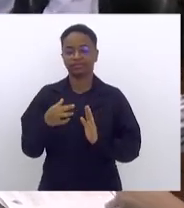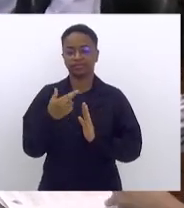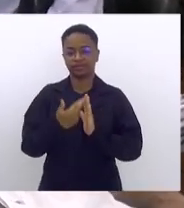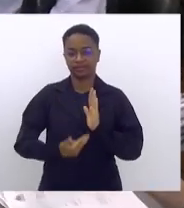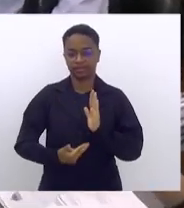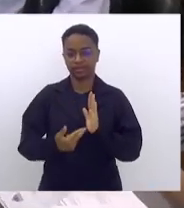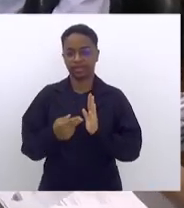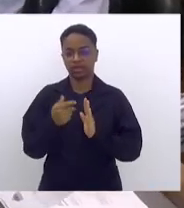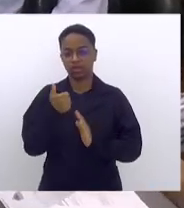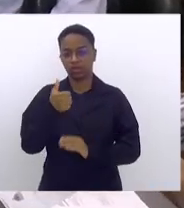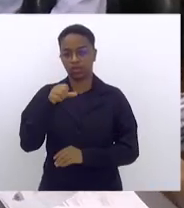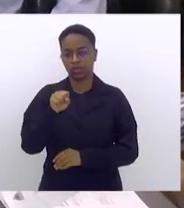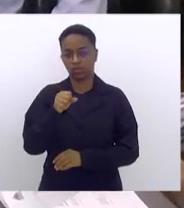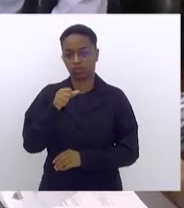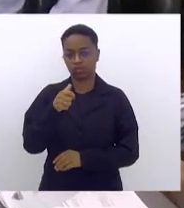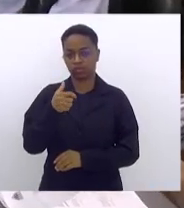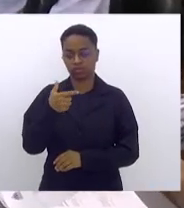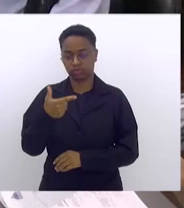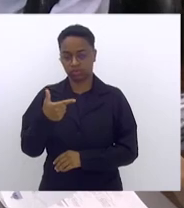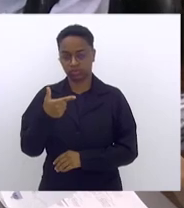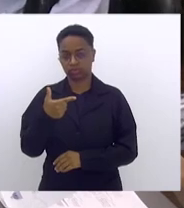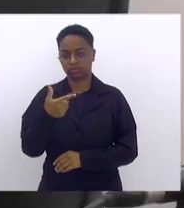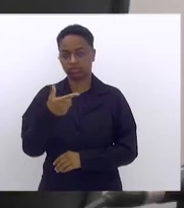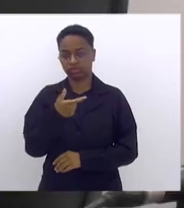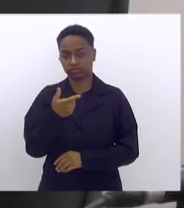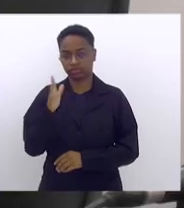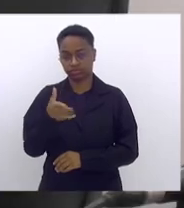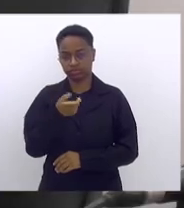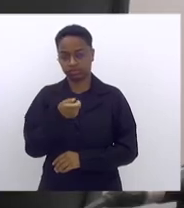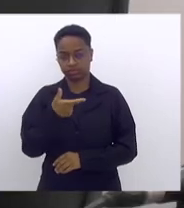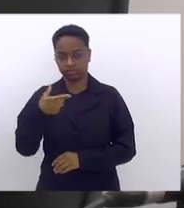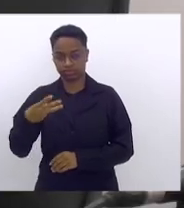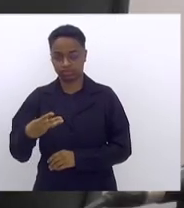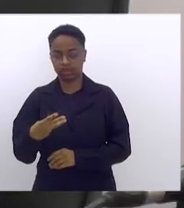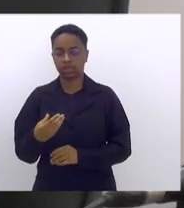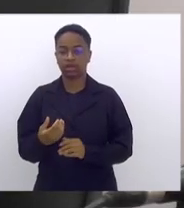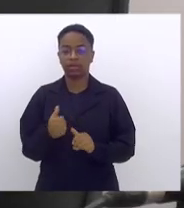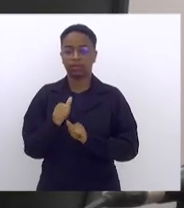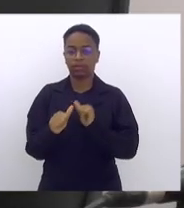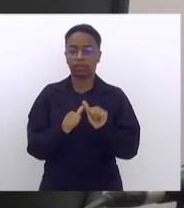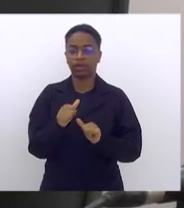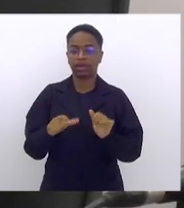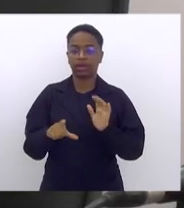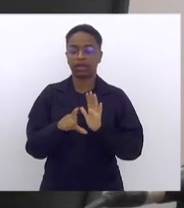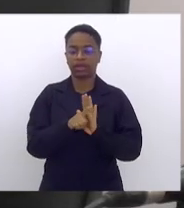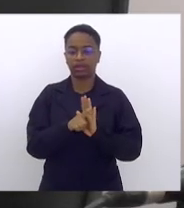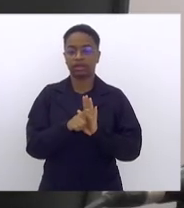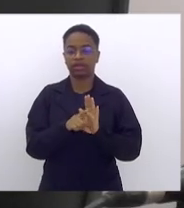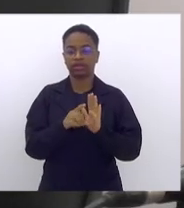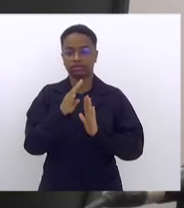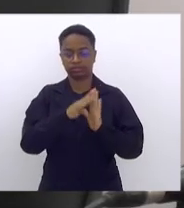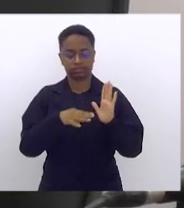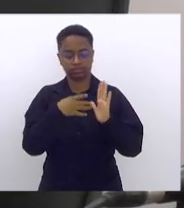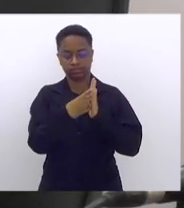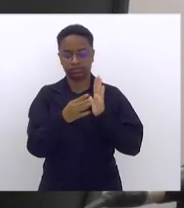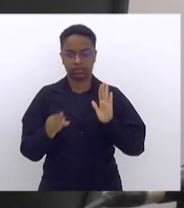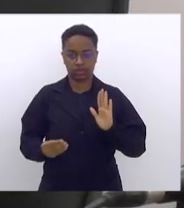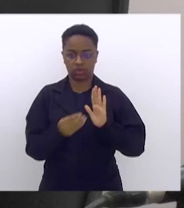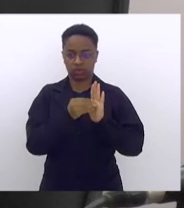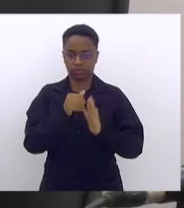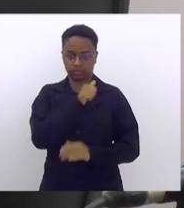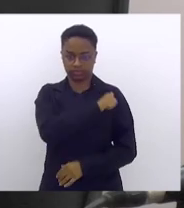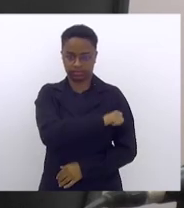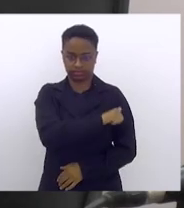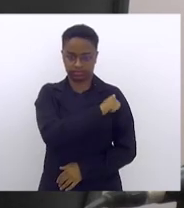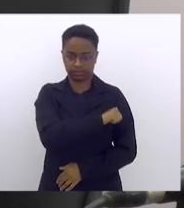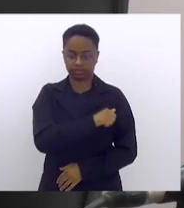PL 182 de 2023, de autoria do deputado Márcio Canella, que altera a Lei 5.645, de 6 de janeiro de 2010, para instituir no calendário oficial do Estado do